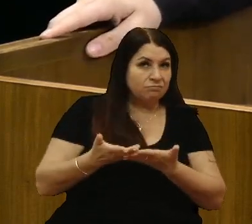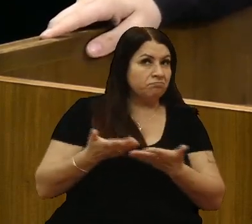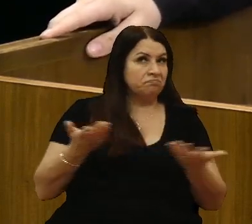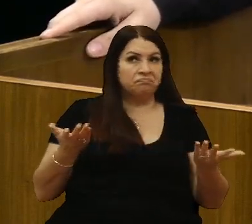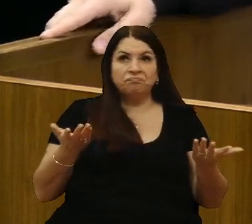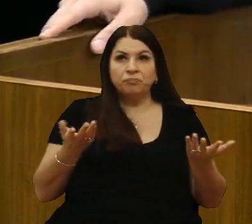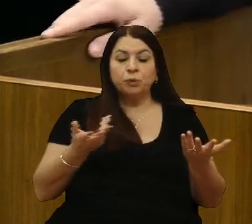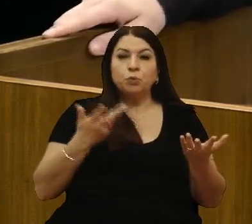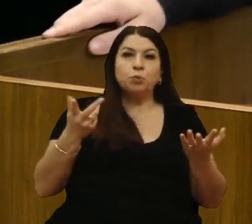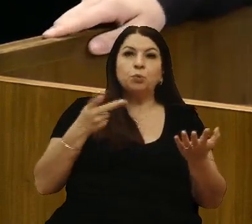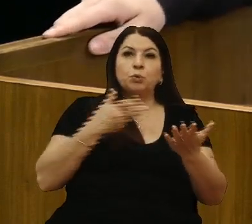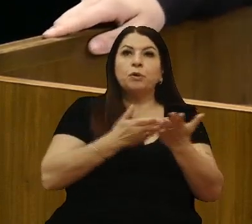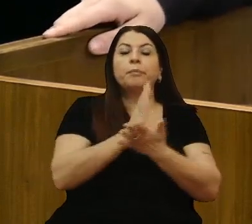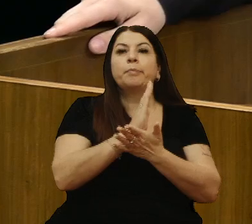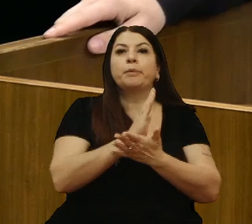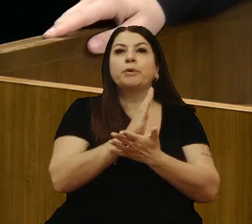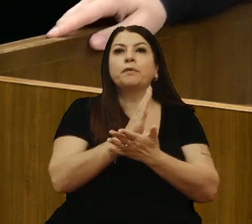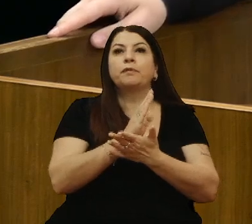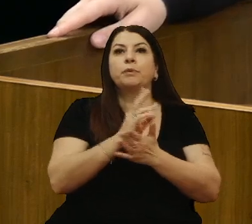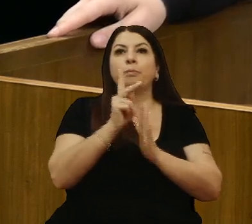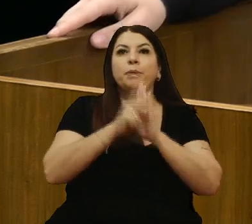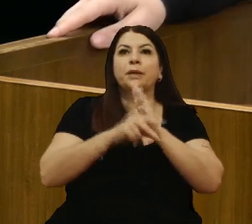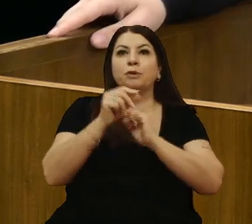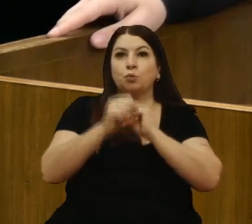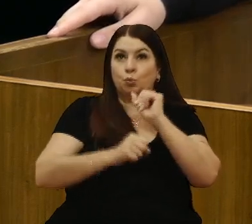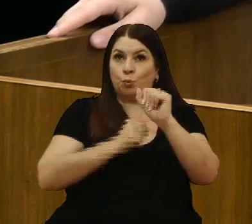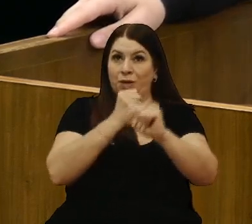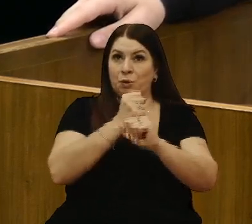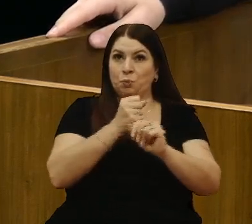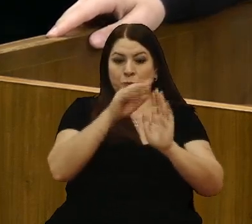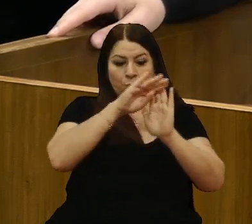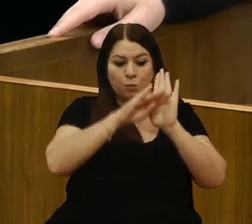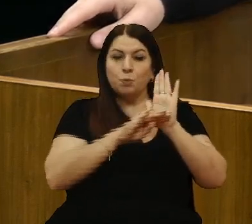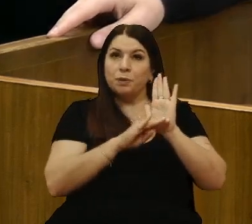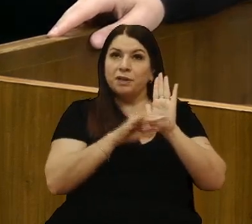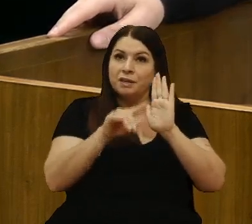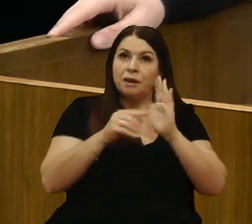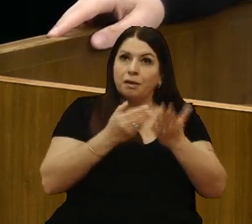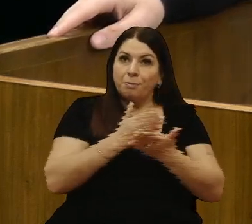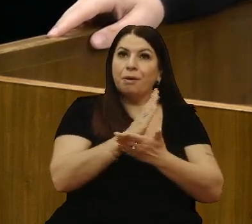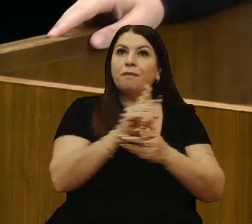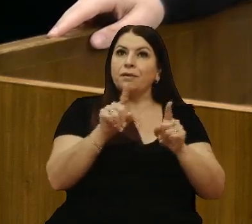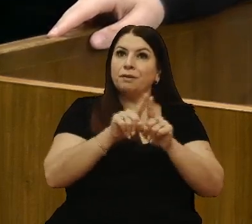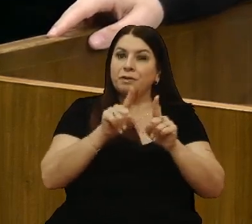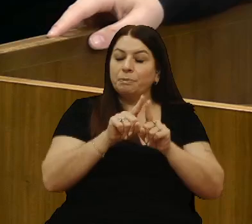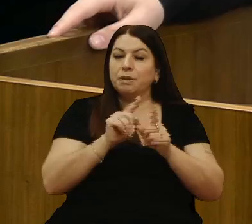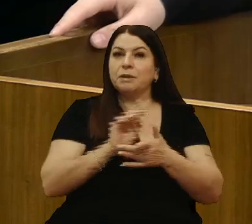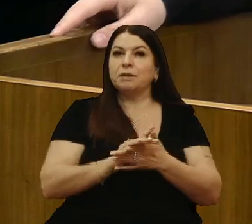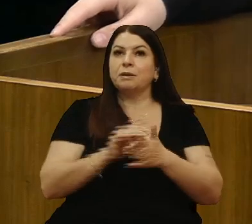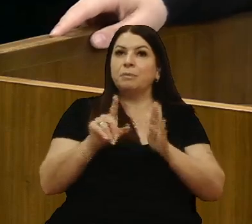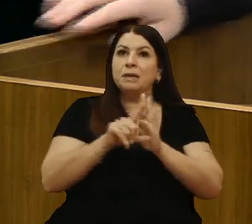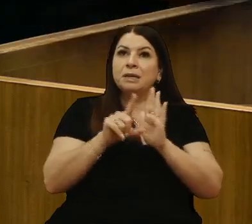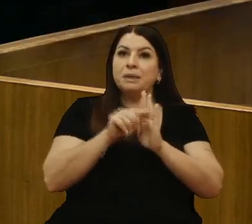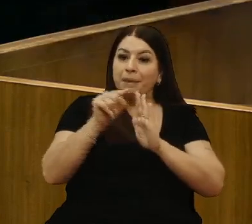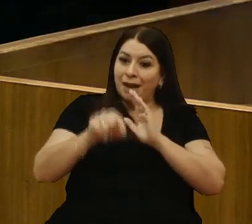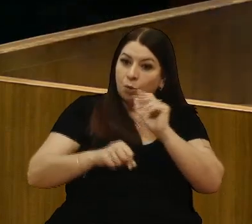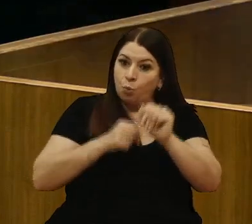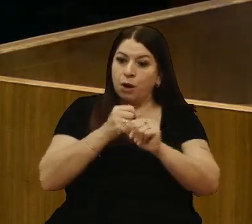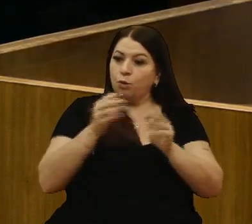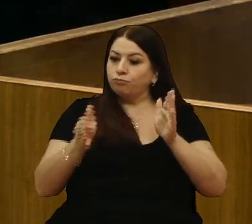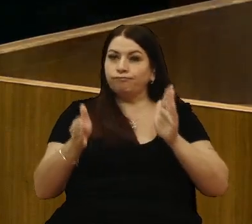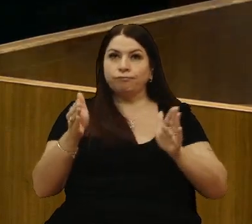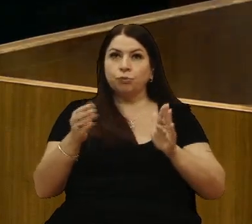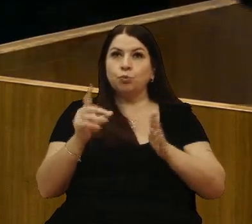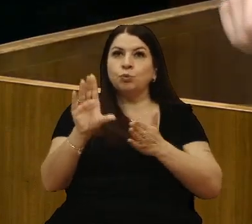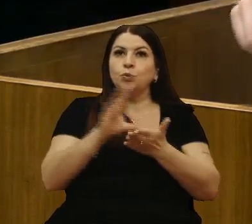Quando a gente aprova um plano plurianual, a gente aprova também uma lei para aquele ano. Quanto recurso vai